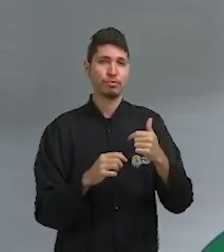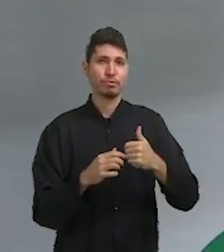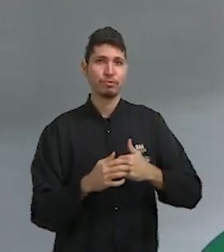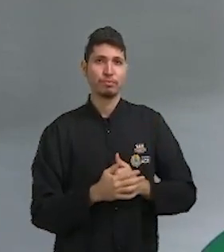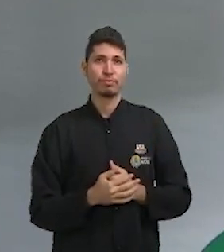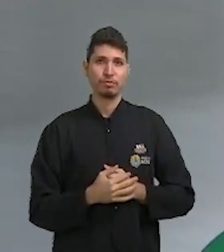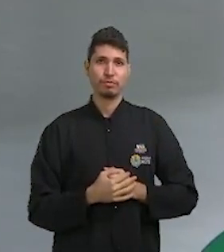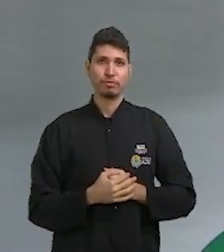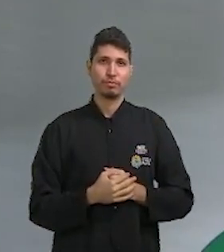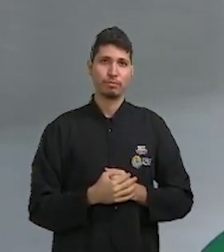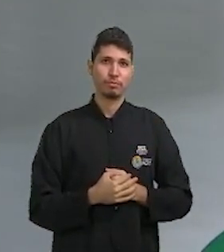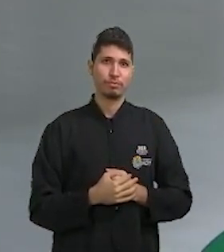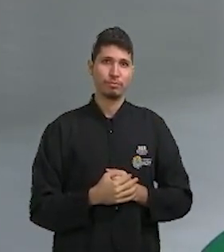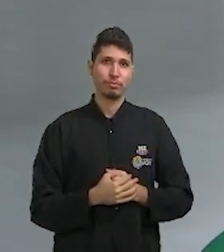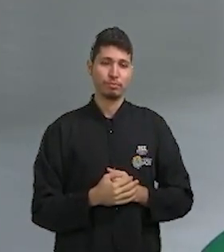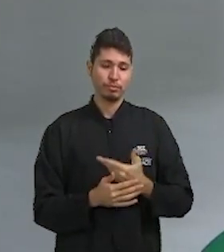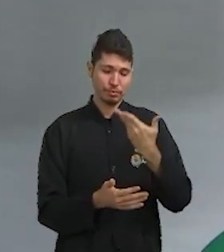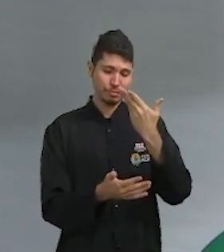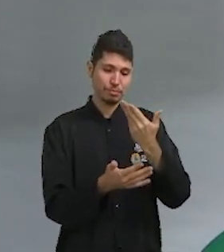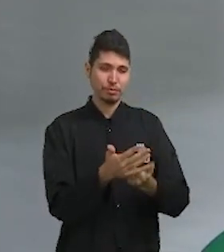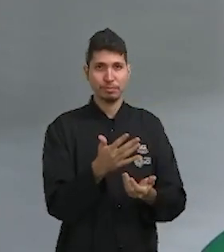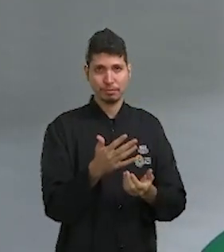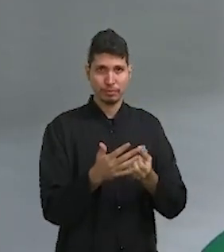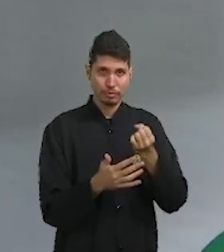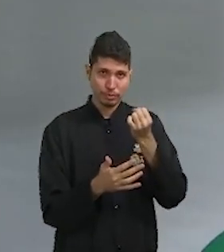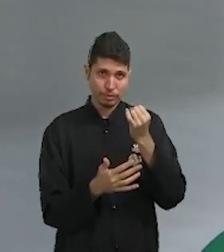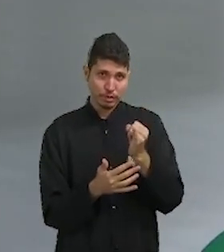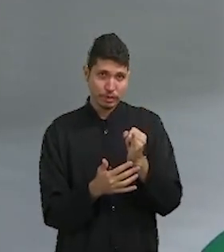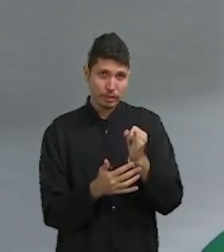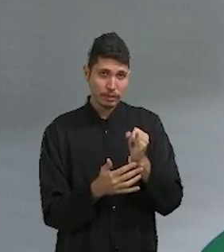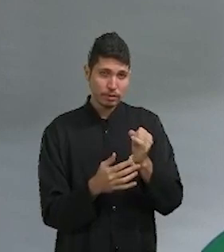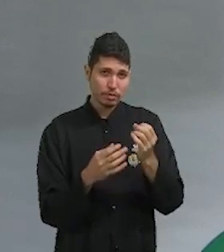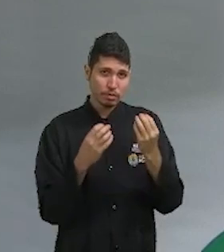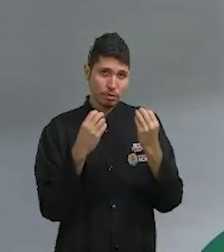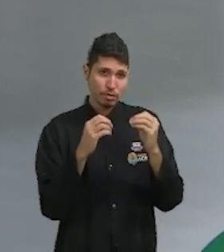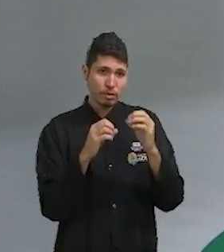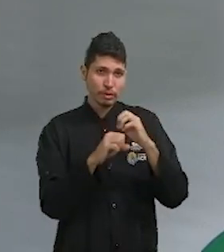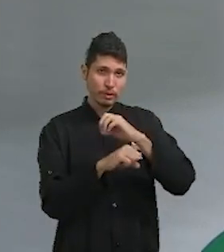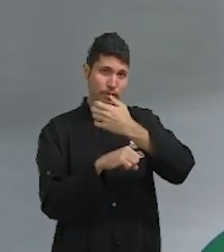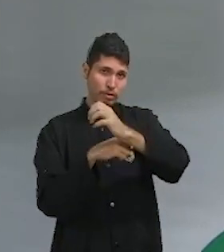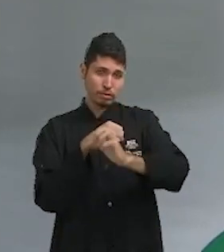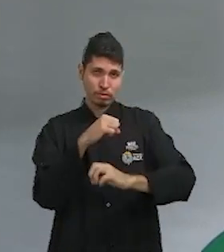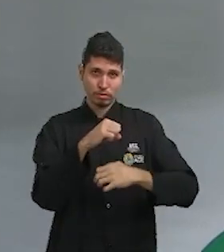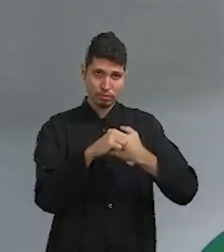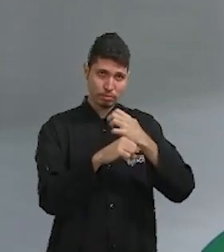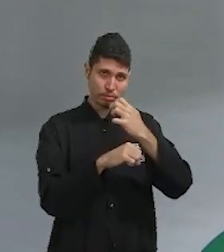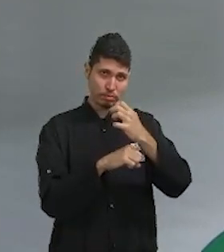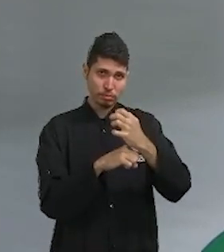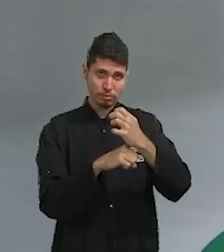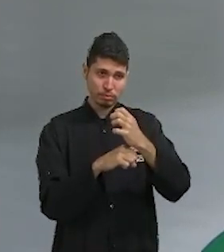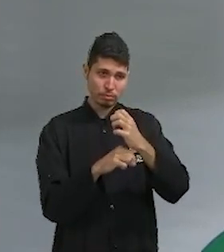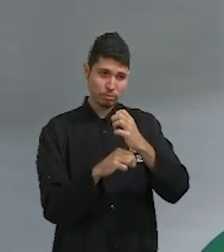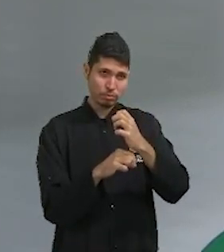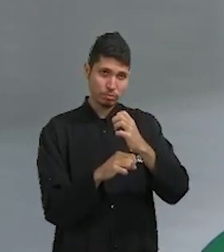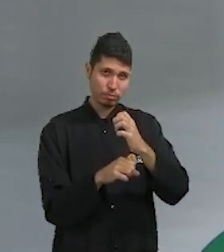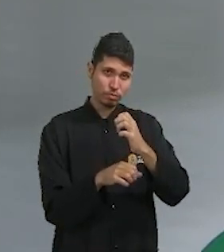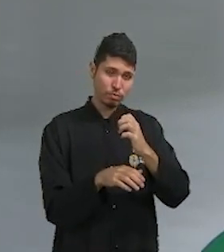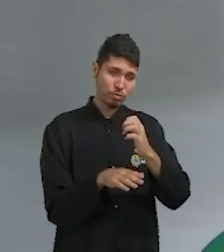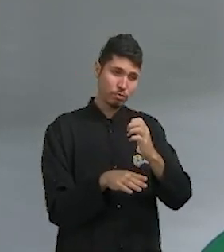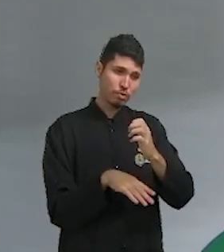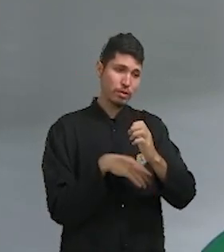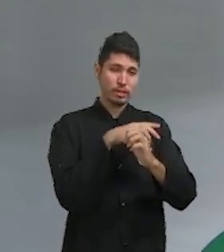quer dizer que ele perdeu. Se eu tivesse colocado os elétrons do lado dos reagentes,